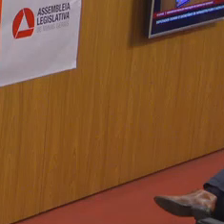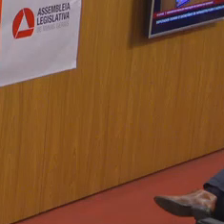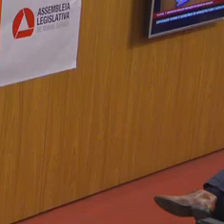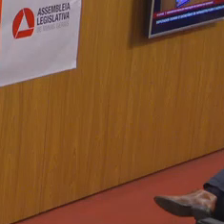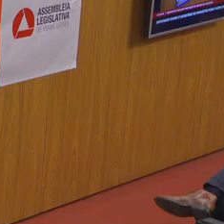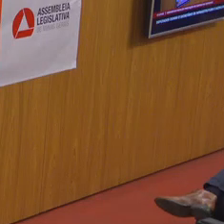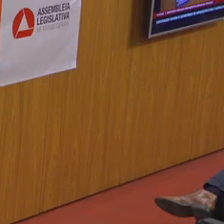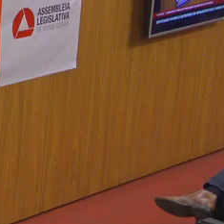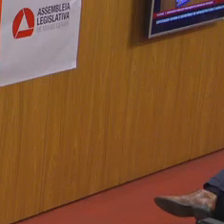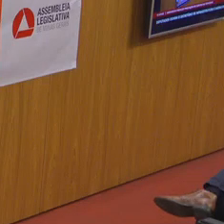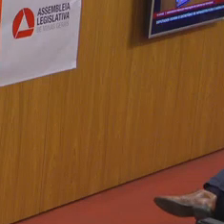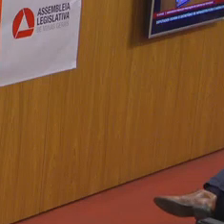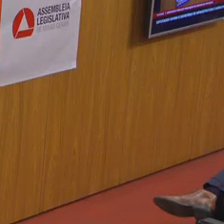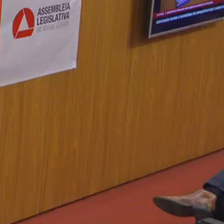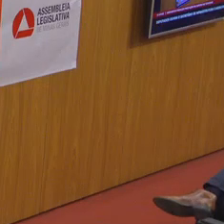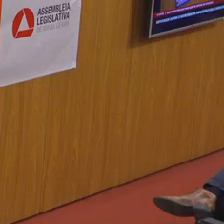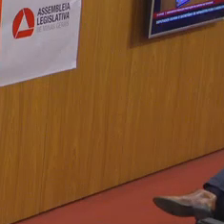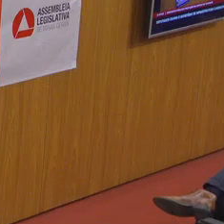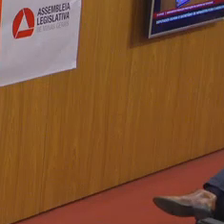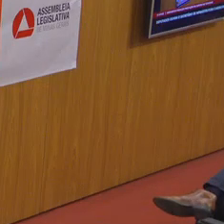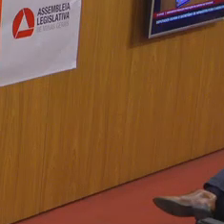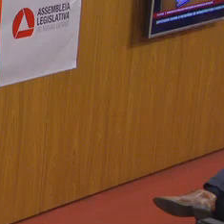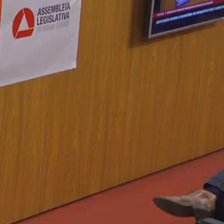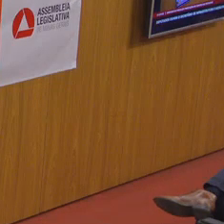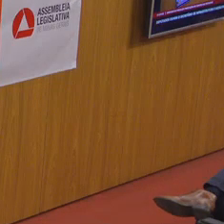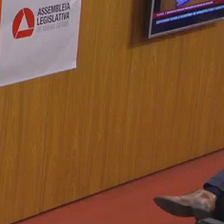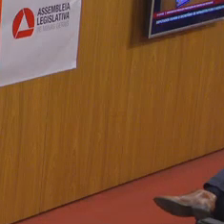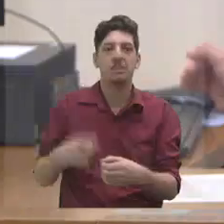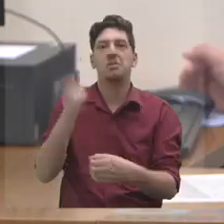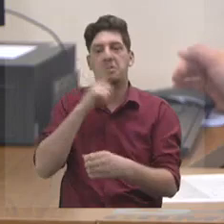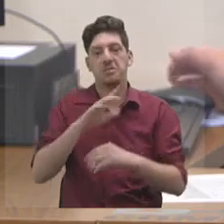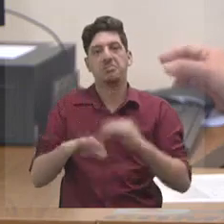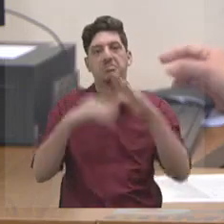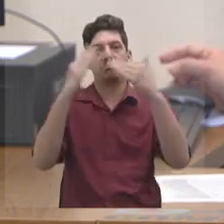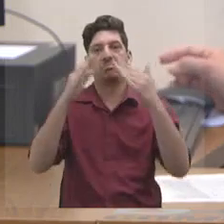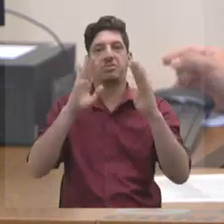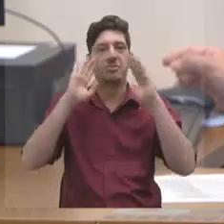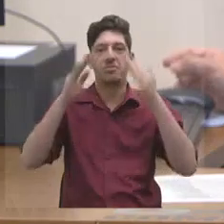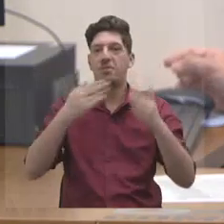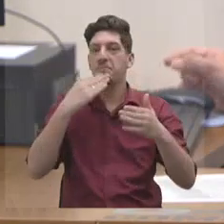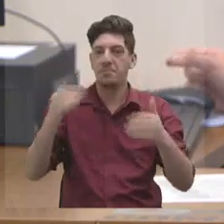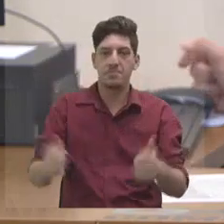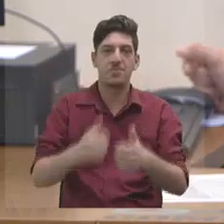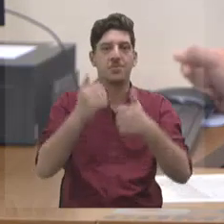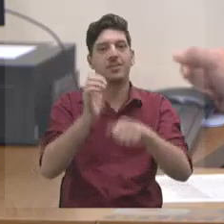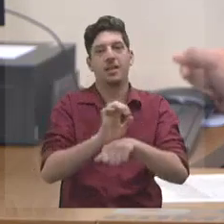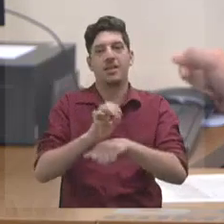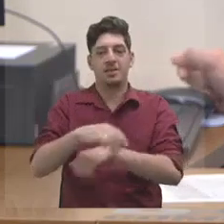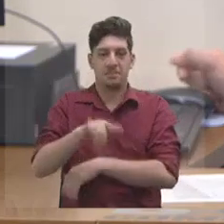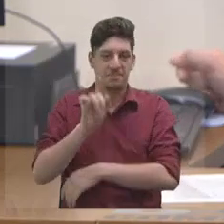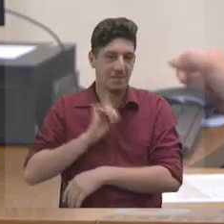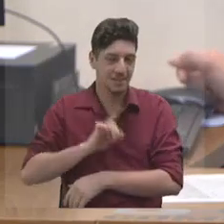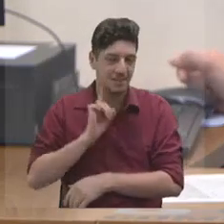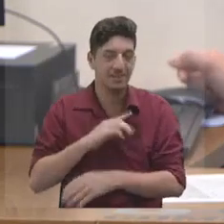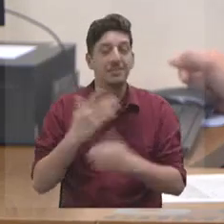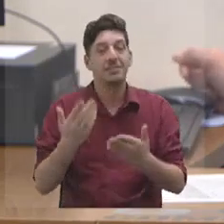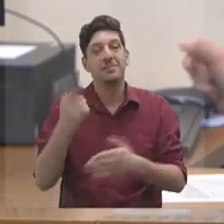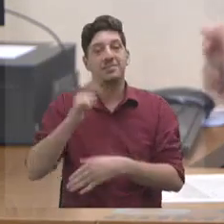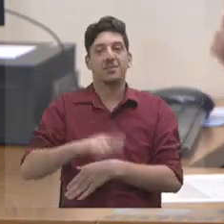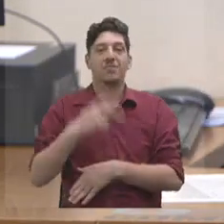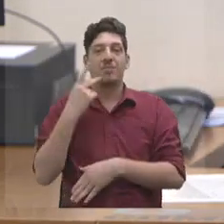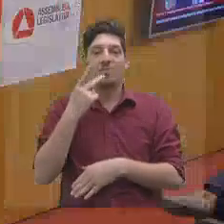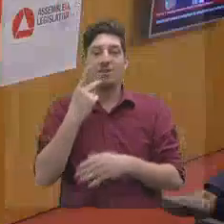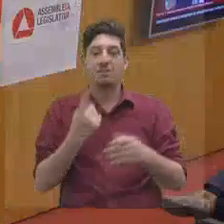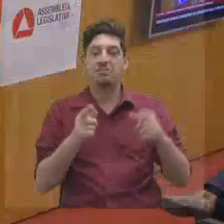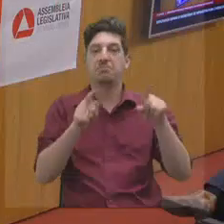estado municípios a gente vai conseguir fazer muito pela estrutura do estado de Minas Gerais então reforço aqui a parceria